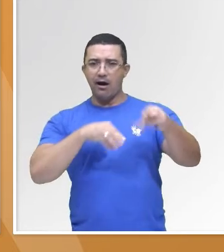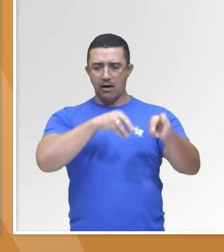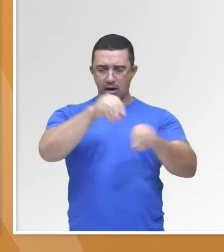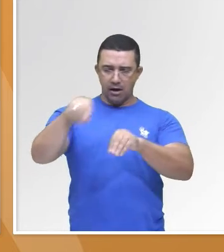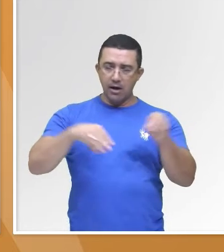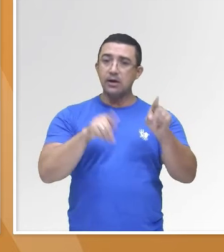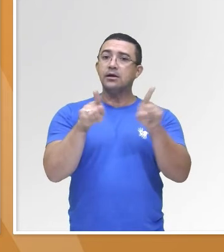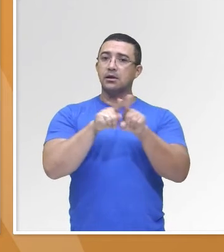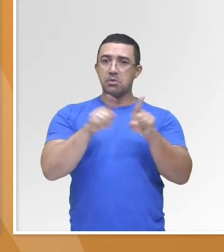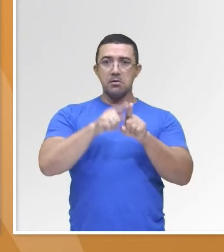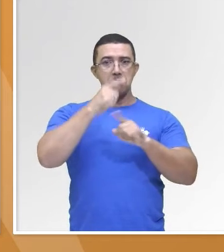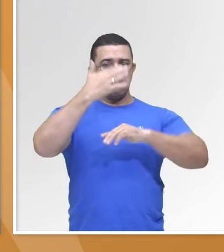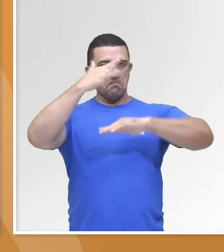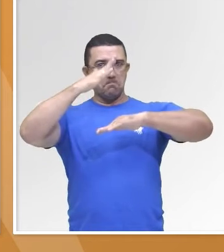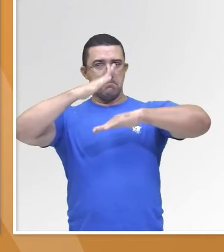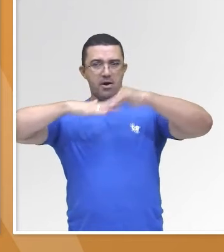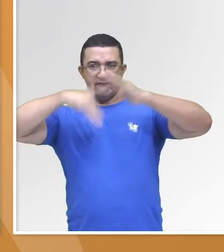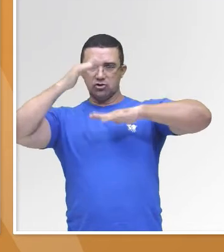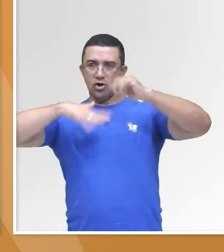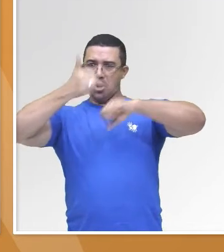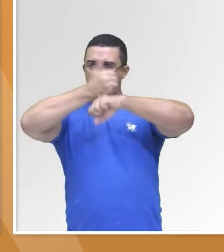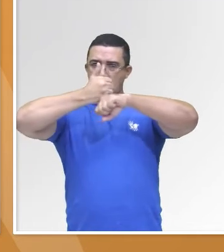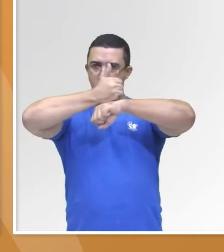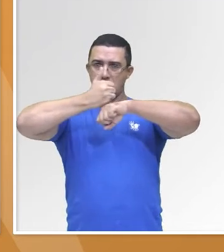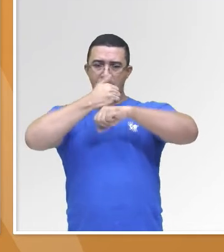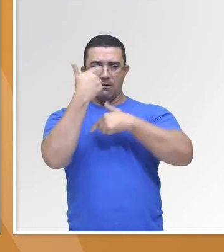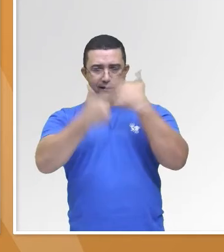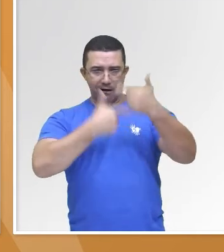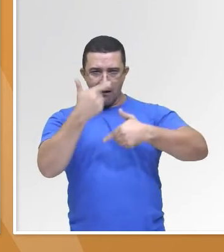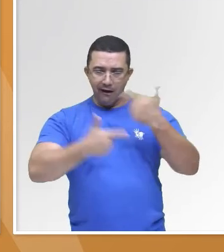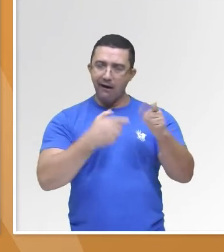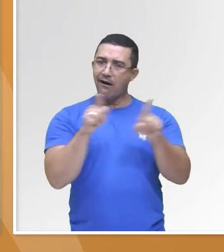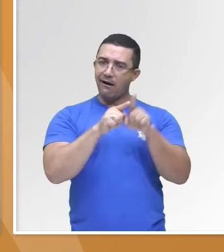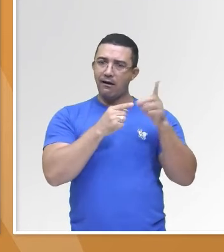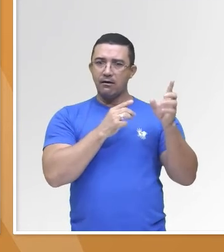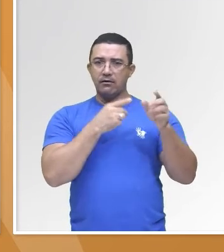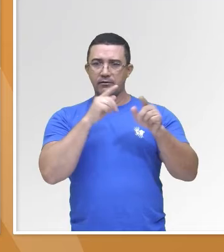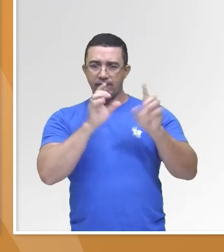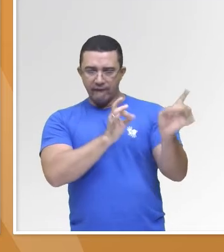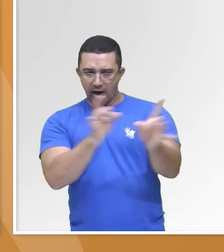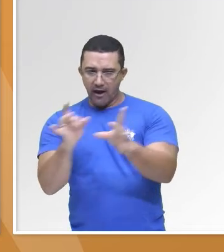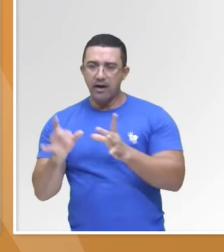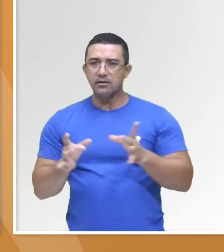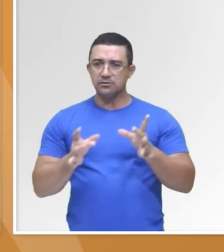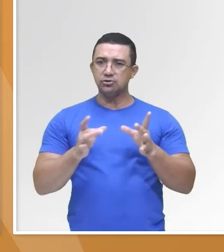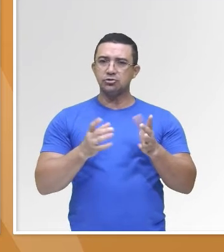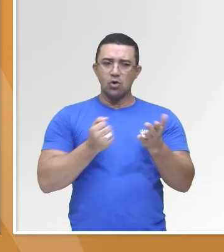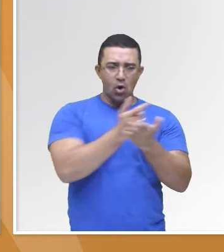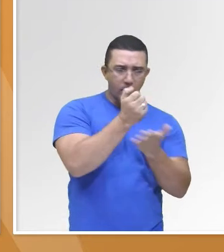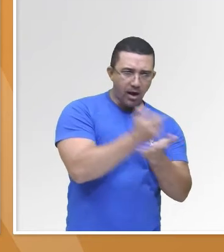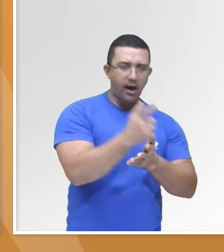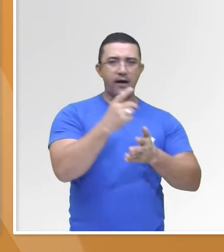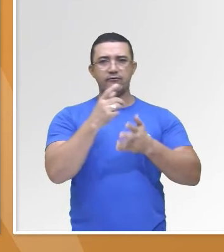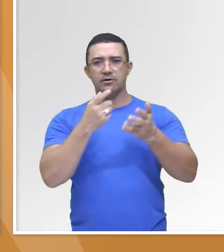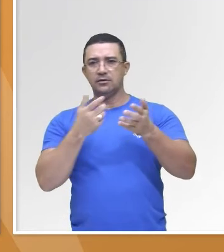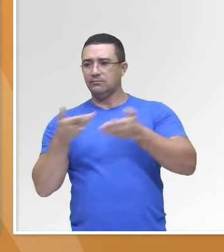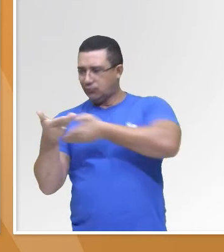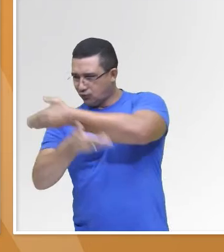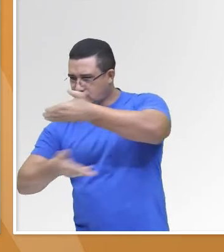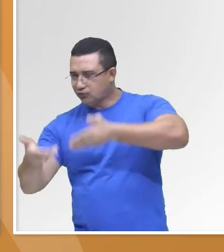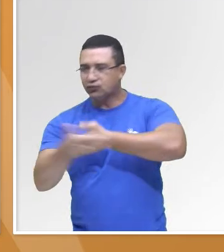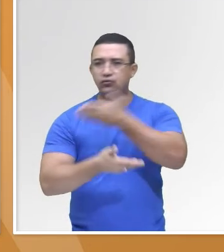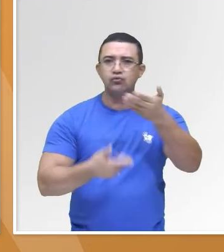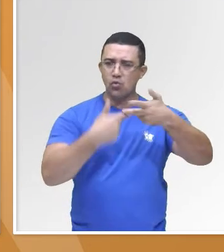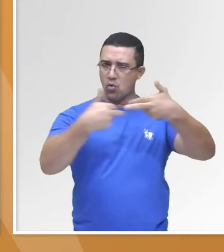os artesãos, os operários, os comerciantes, que eles compravam entre si,